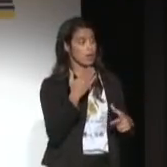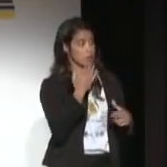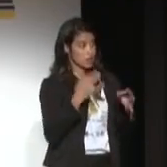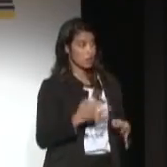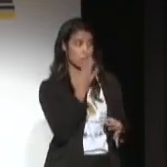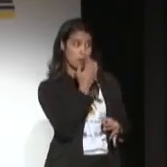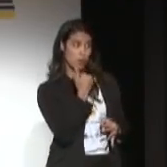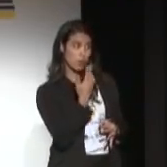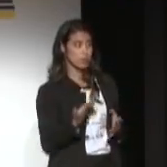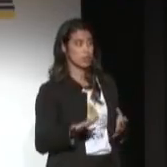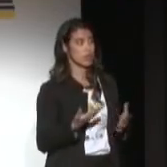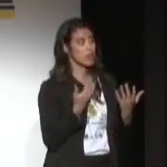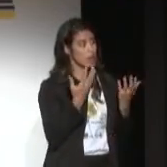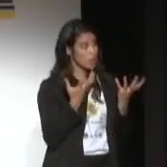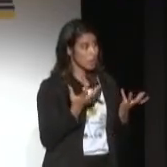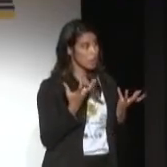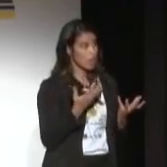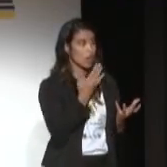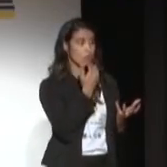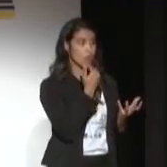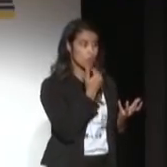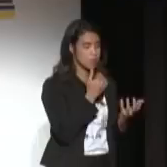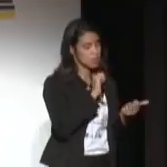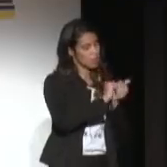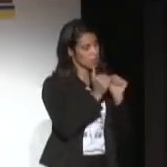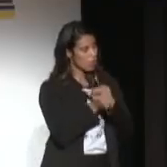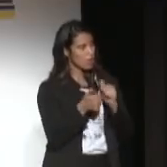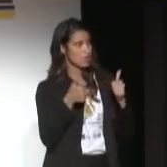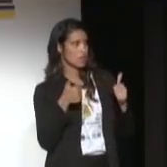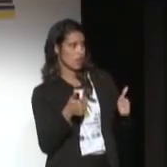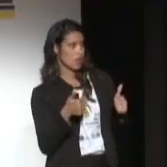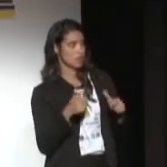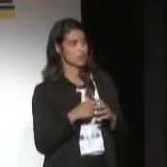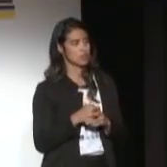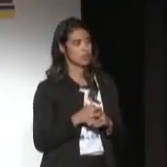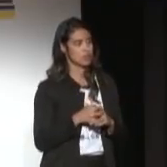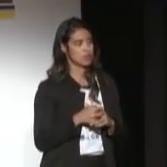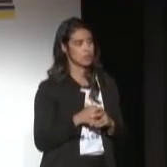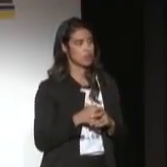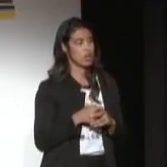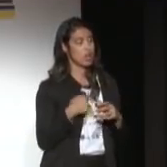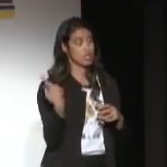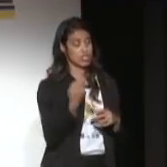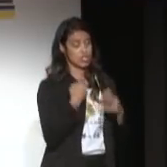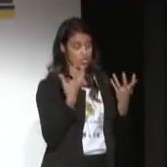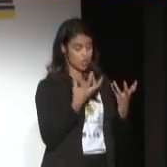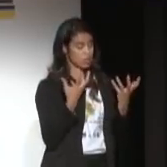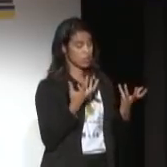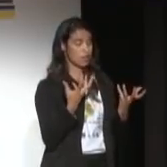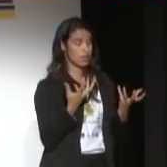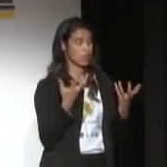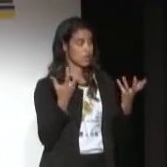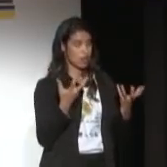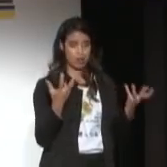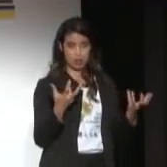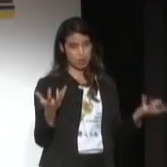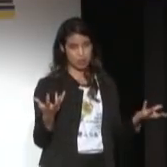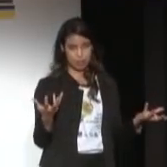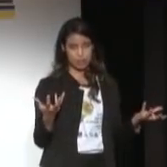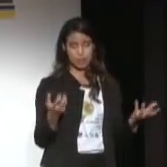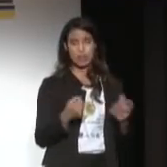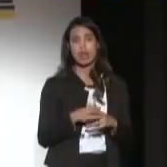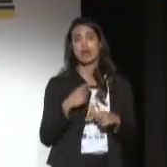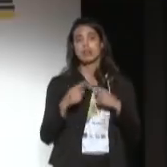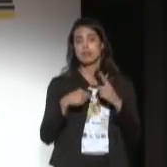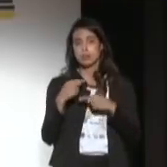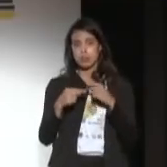qualidade, eles não querem comer a mesma coisa que os meninos, que comem durante o dia, porque eles saem do trabalho. A gente quer, a gente quer, a gente quer. E aí